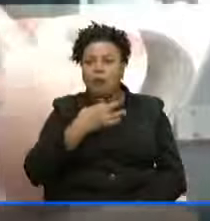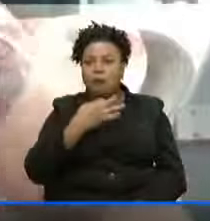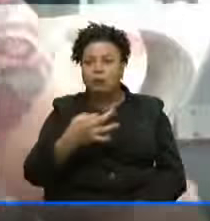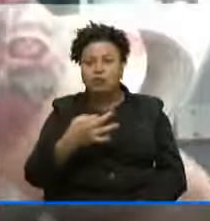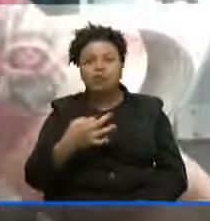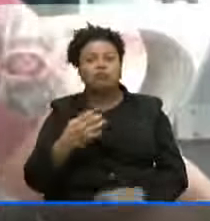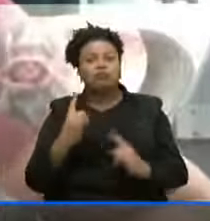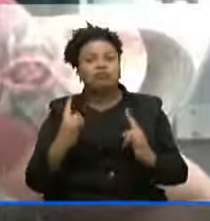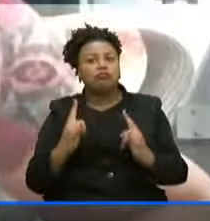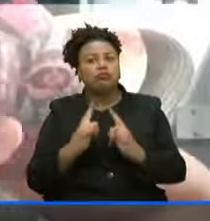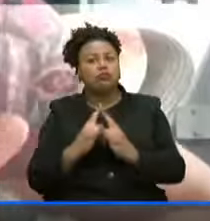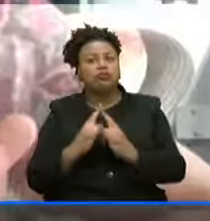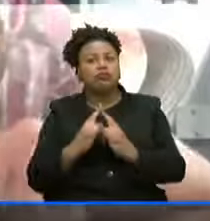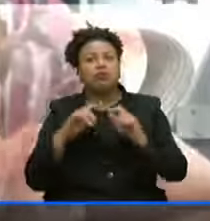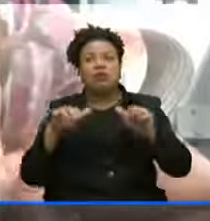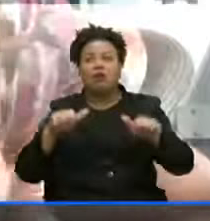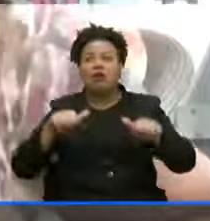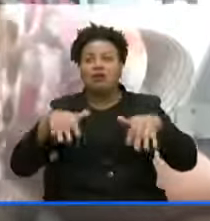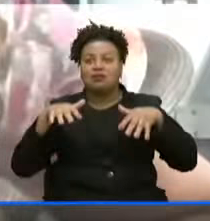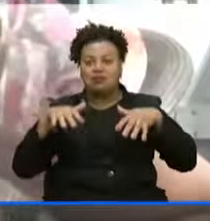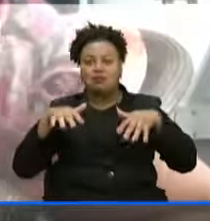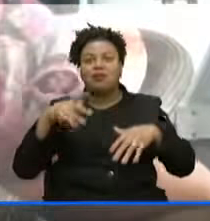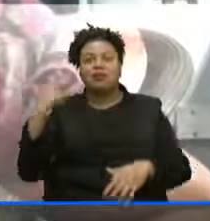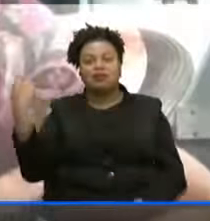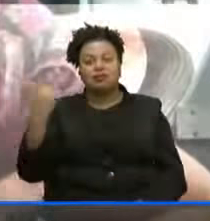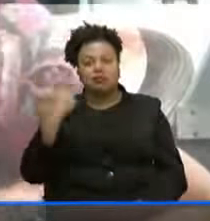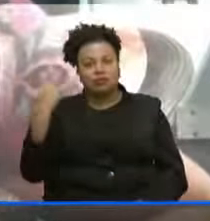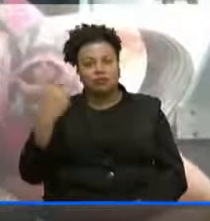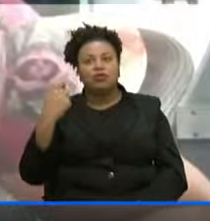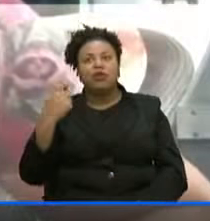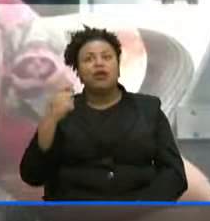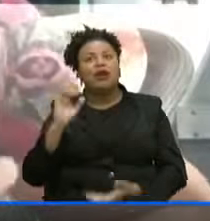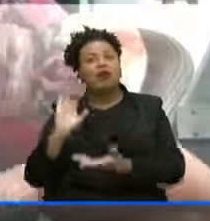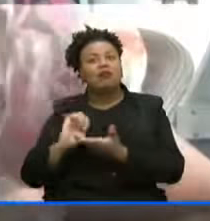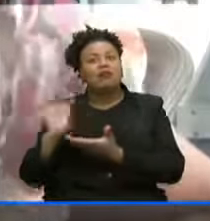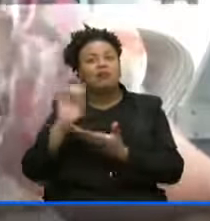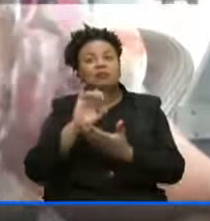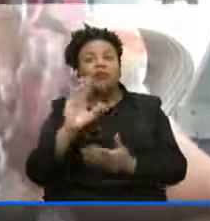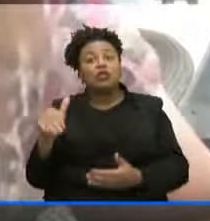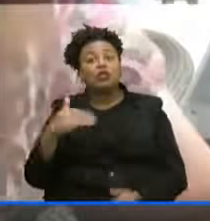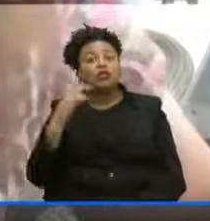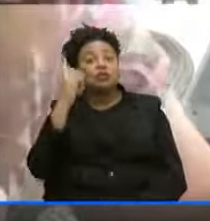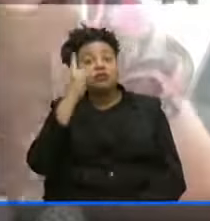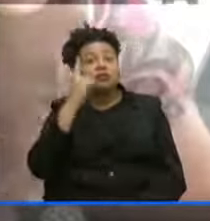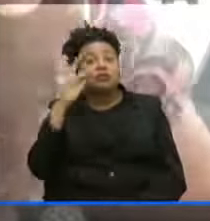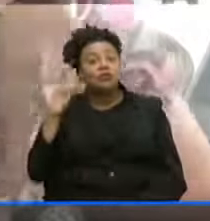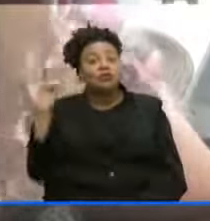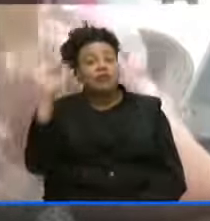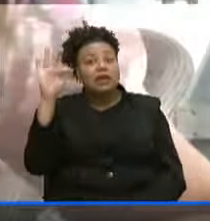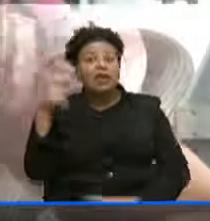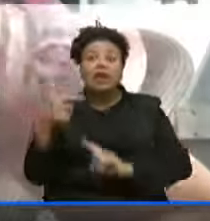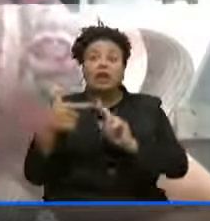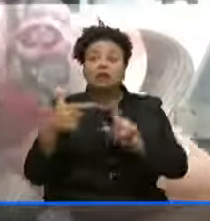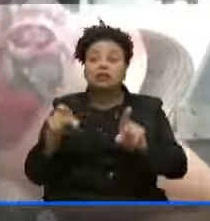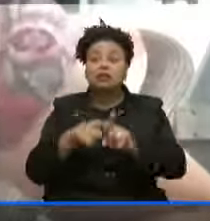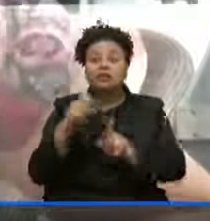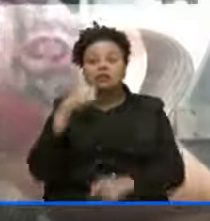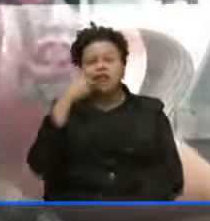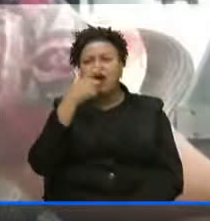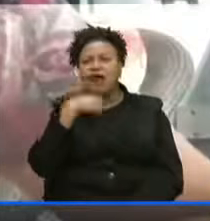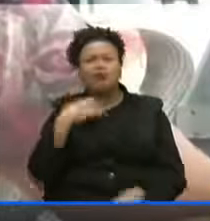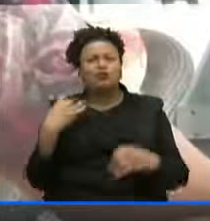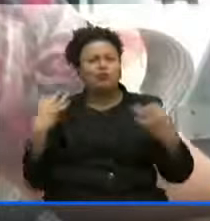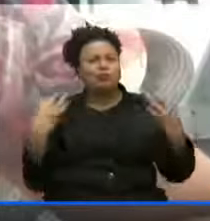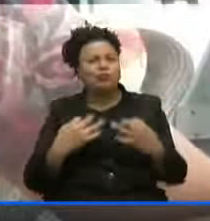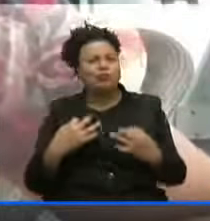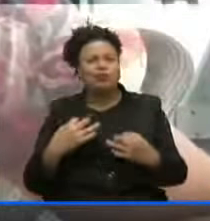da instituição Assembleia Legislativa, a todos os federais, deputados federais, aos nossos senadores. Eu acho perfeito, nós